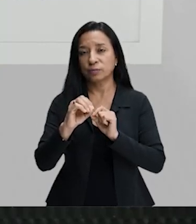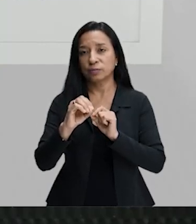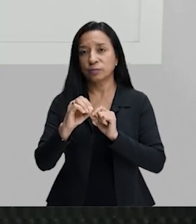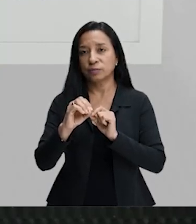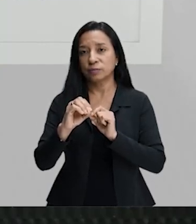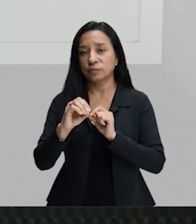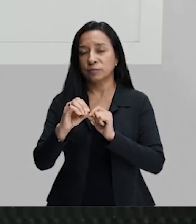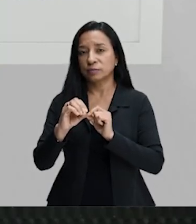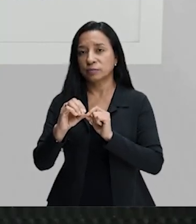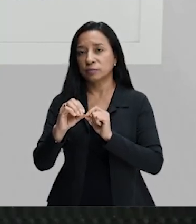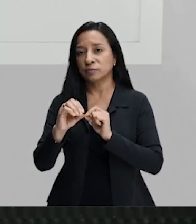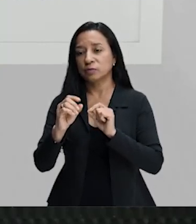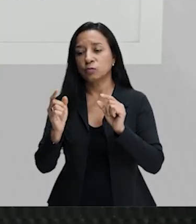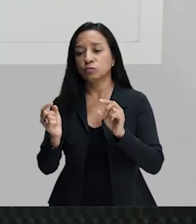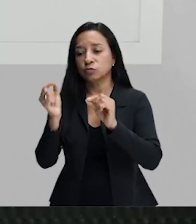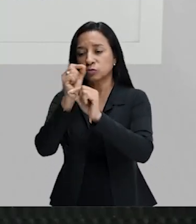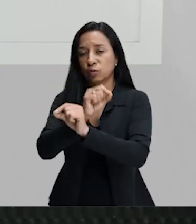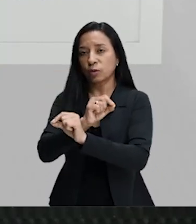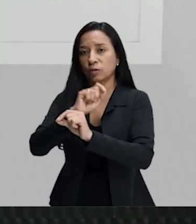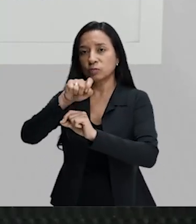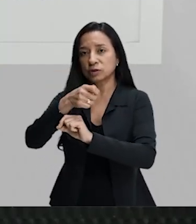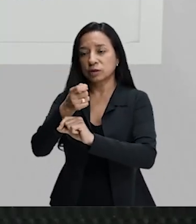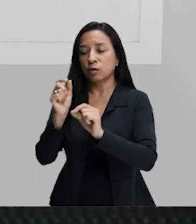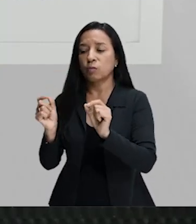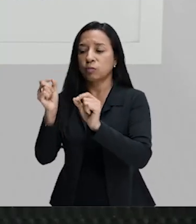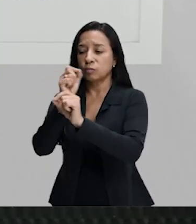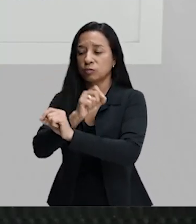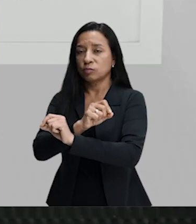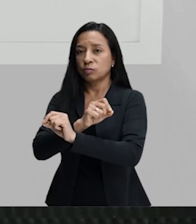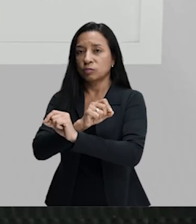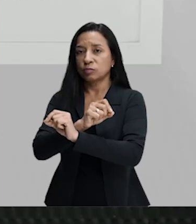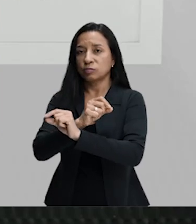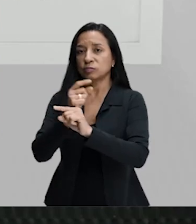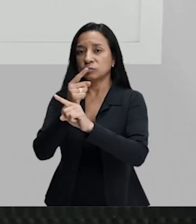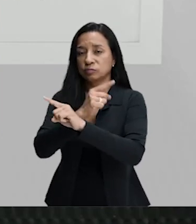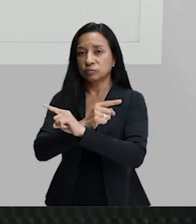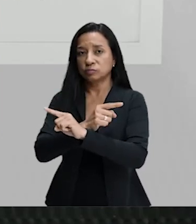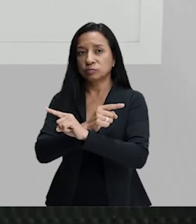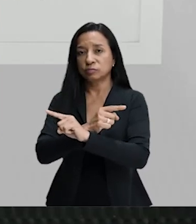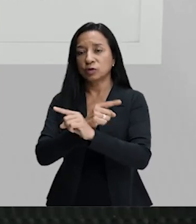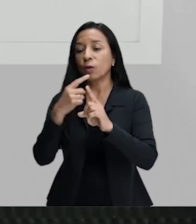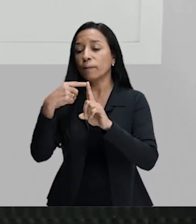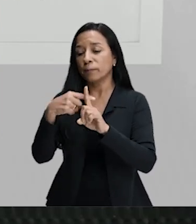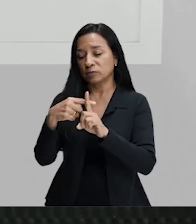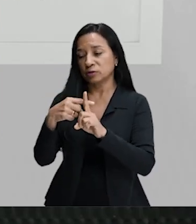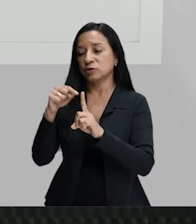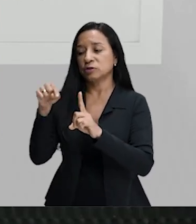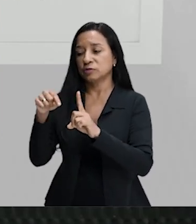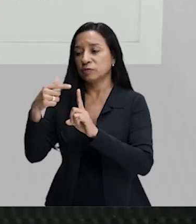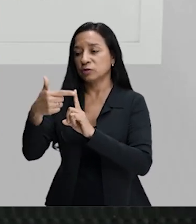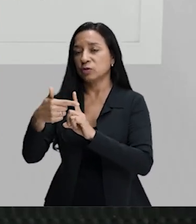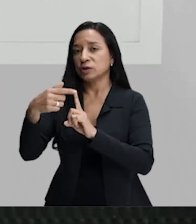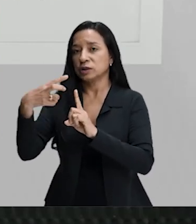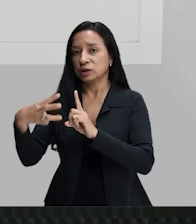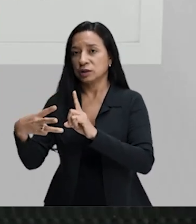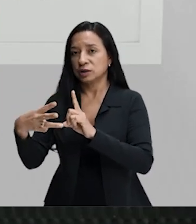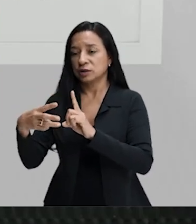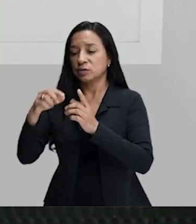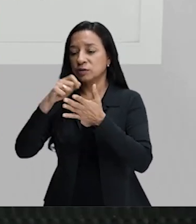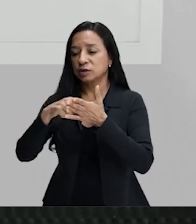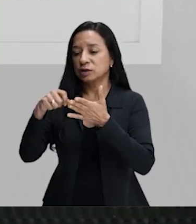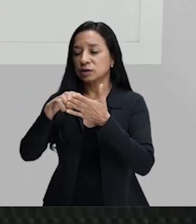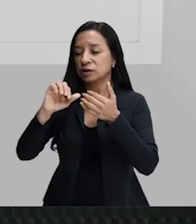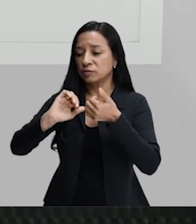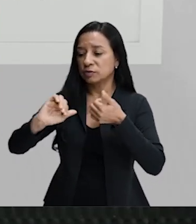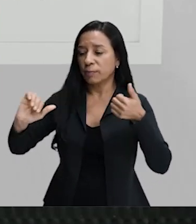cá com sinal trocado. Tá? As raízes ali são positivas, 2 e 3. Quando eu escrevo na forma fatorada, elas vêm para